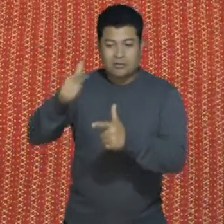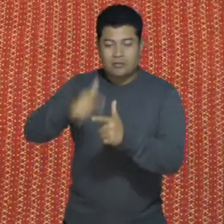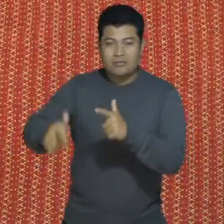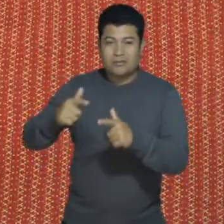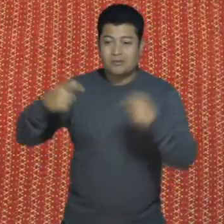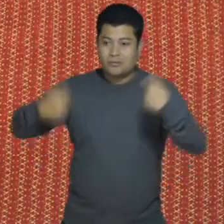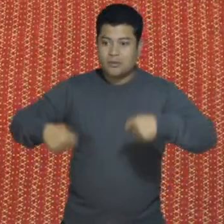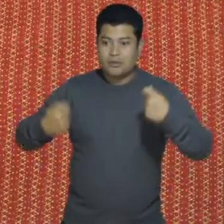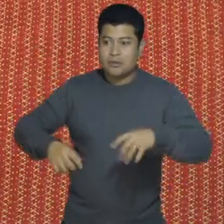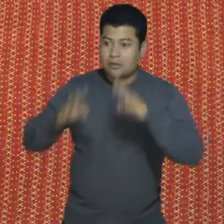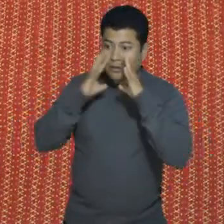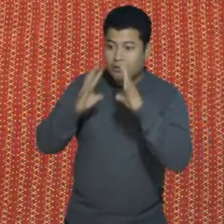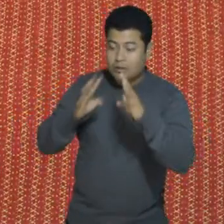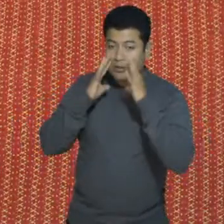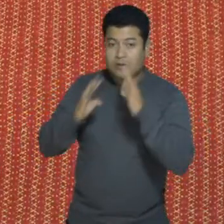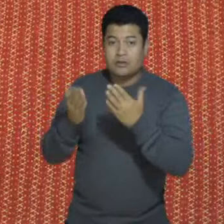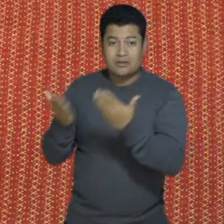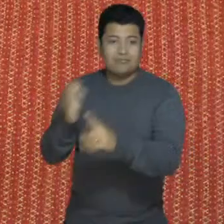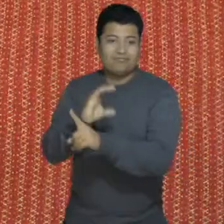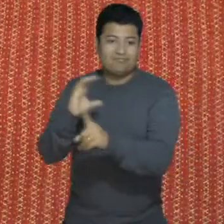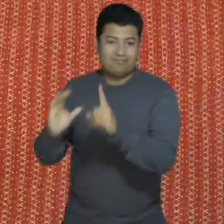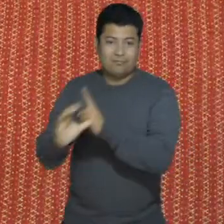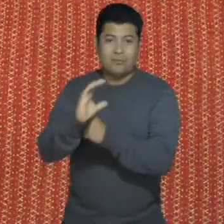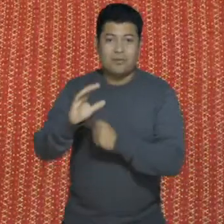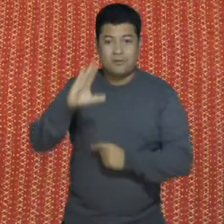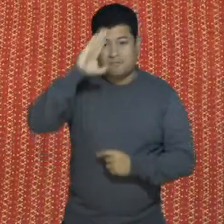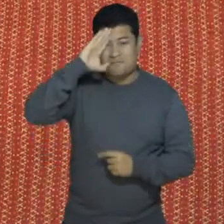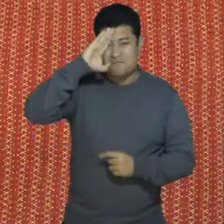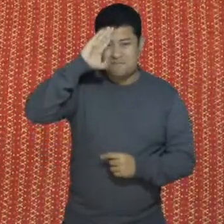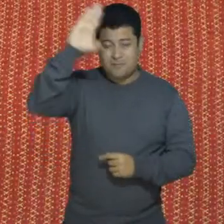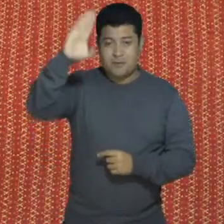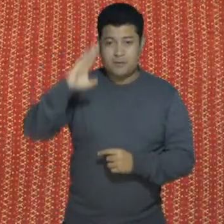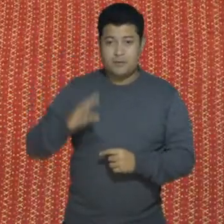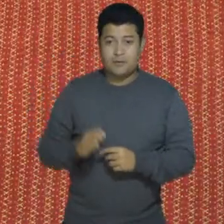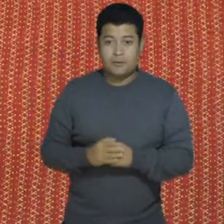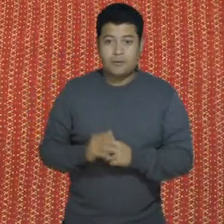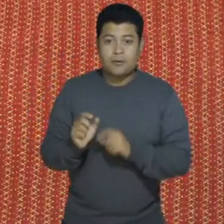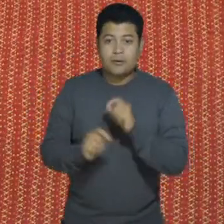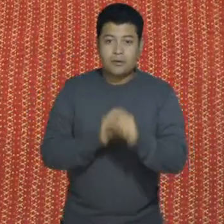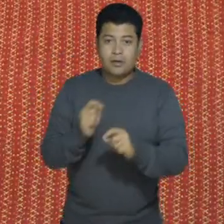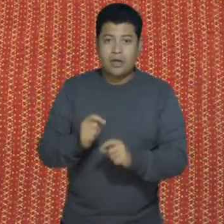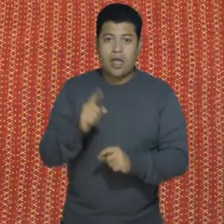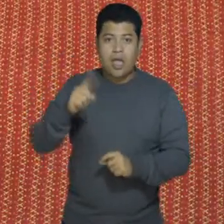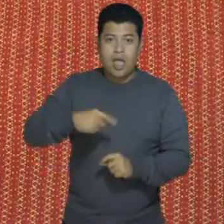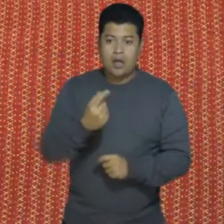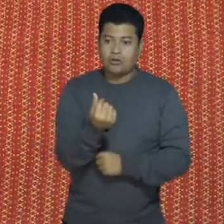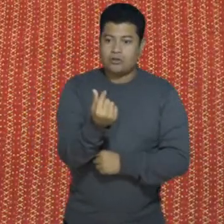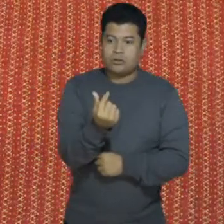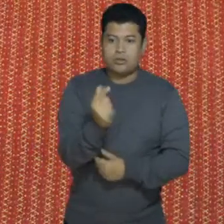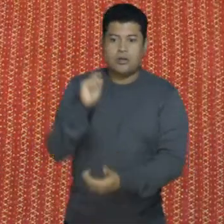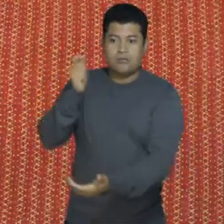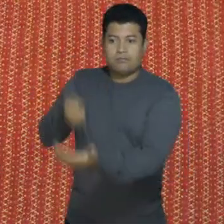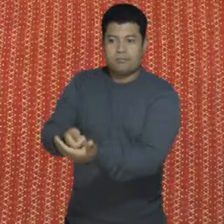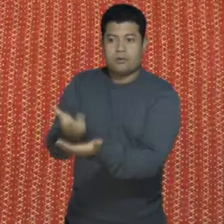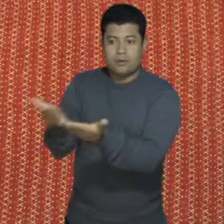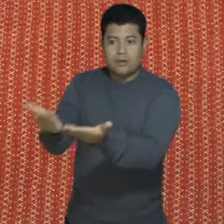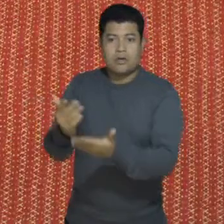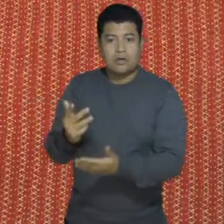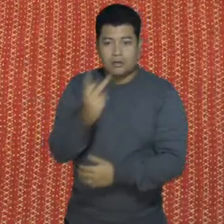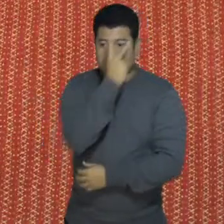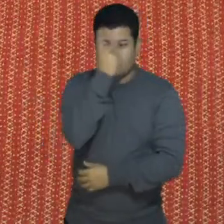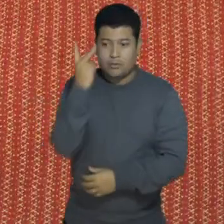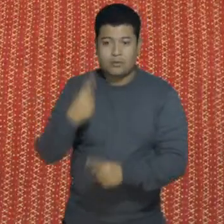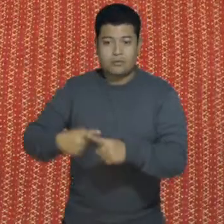da comunidade que Aliás o que é mais importante agora é a indenização para essas pessoas que essas pessoas